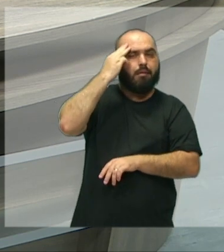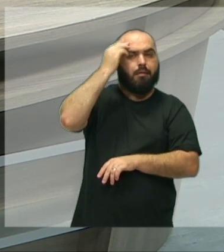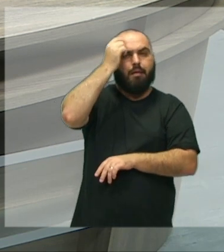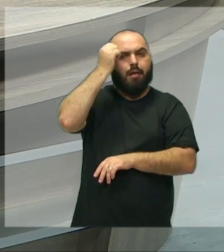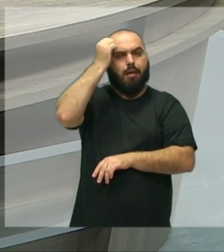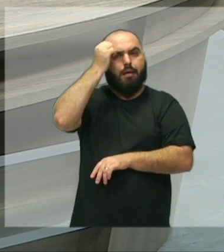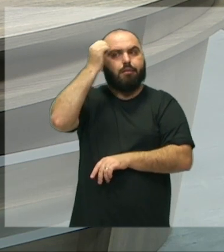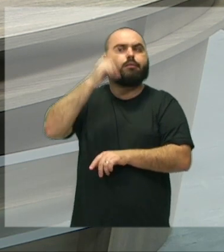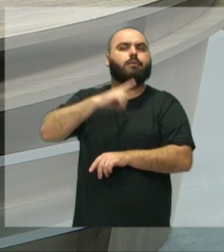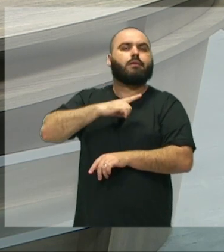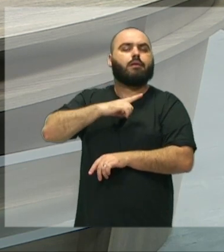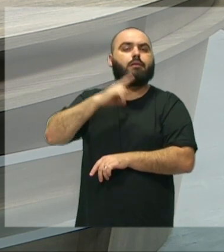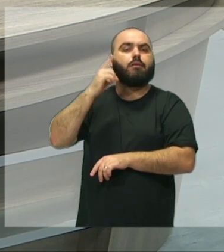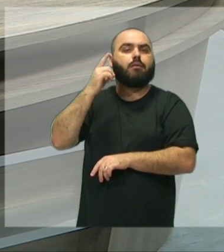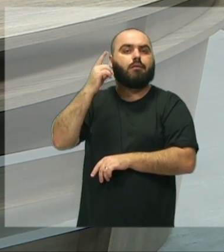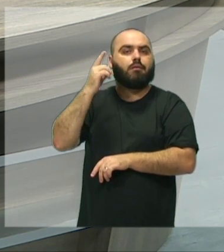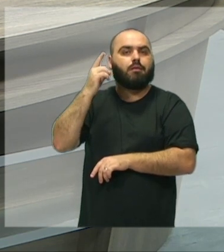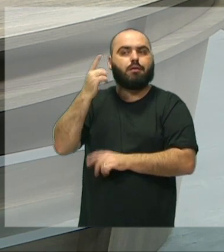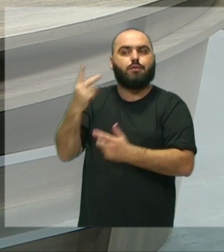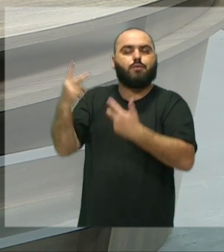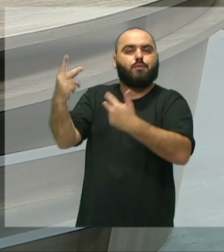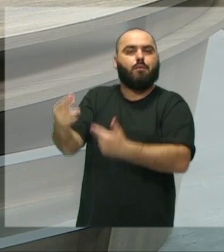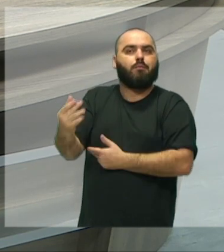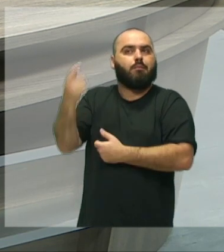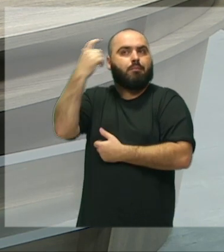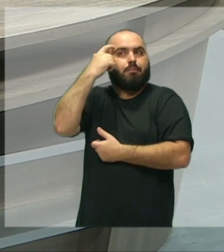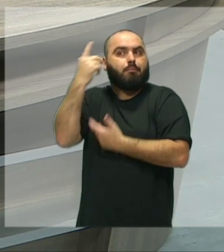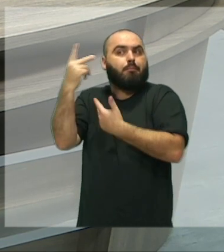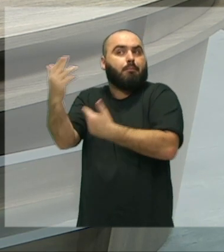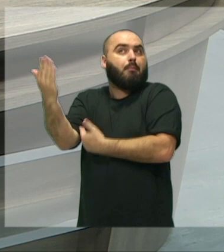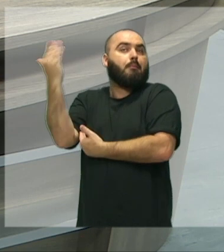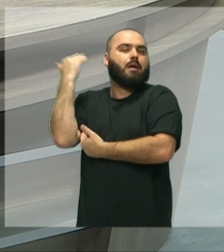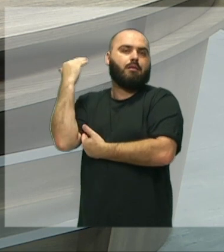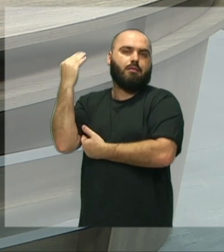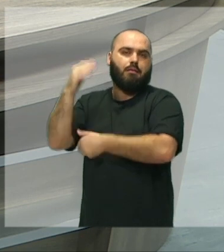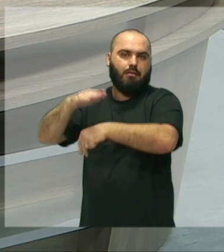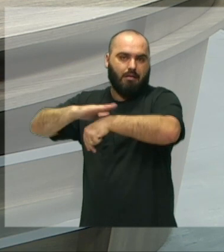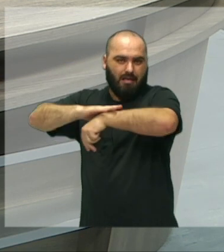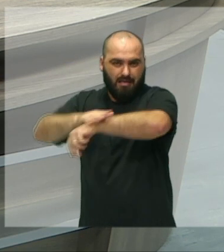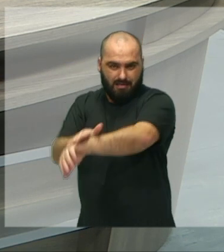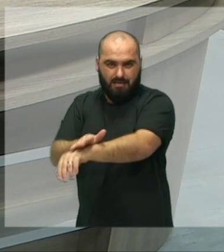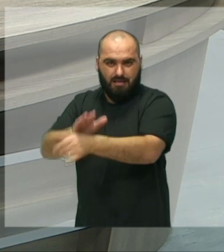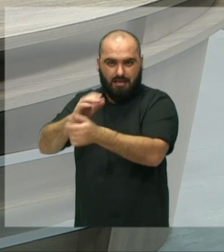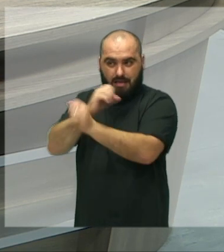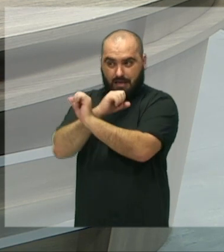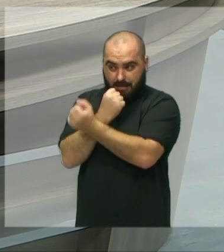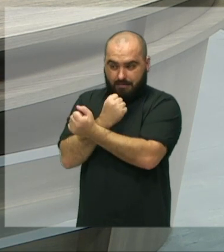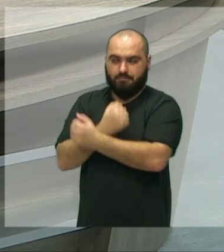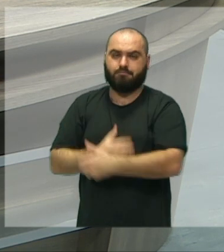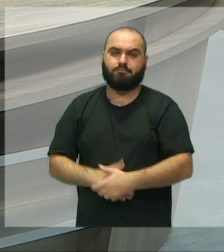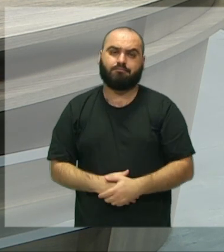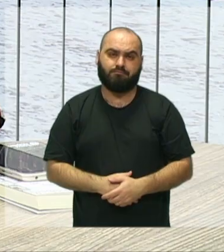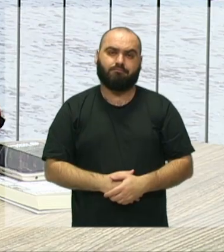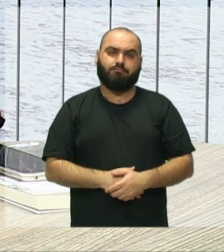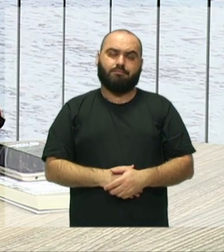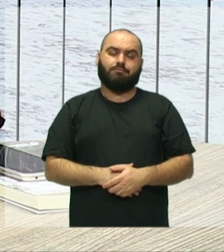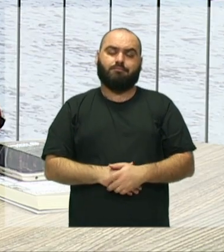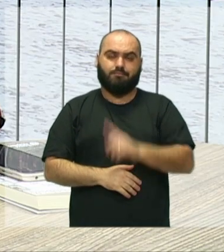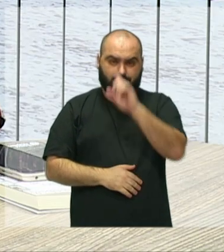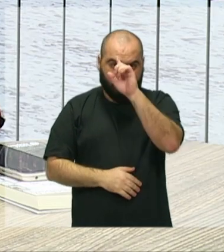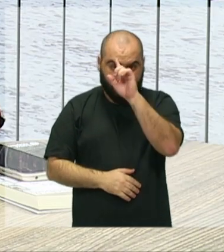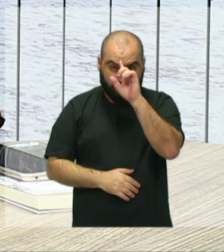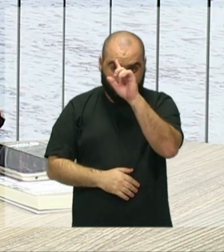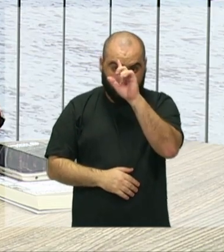forma reproduzir as condições da escravidão, né? E a gente costuma chamar isso de vamos dizer assim, de